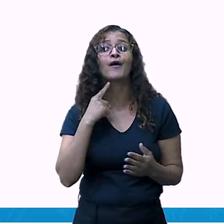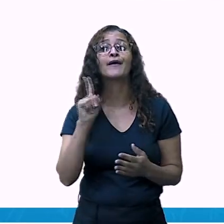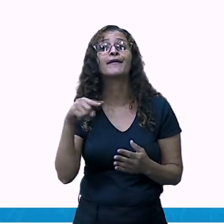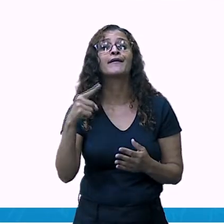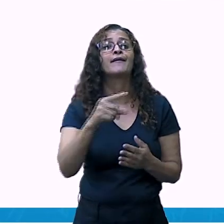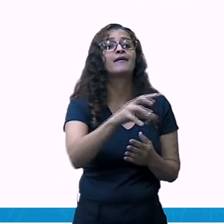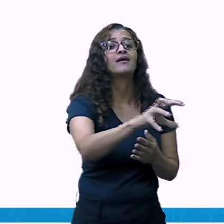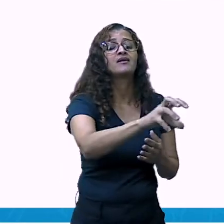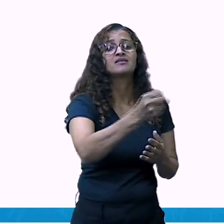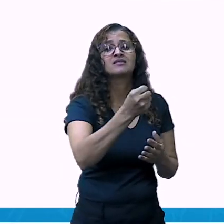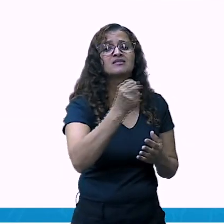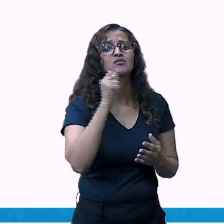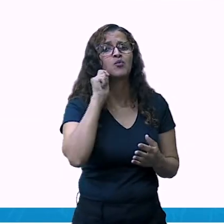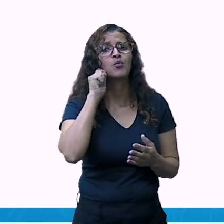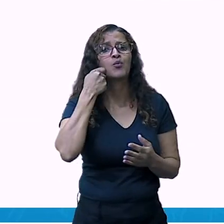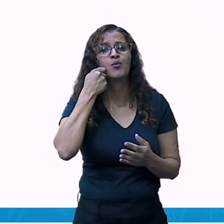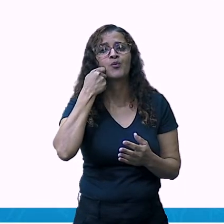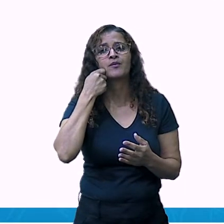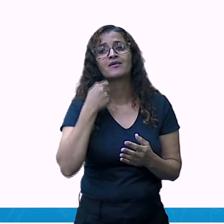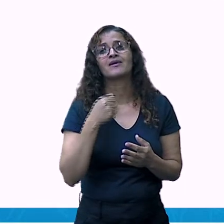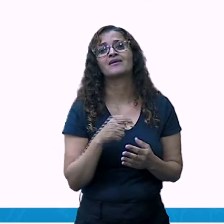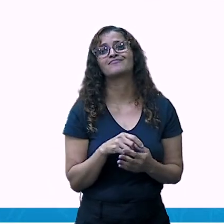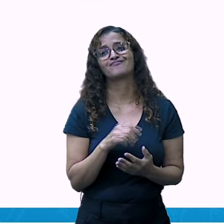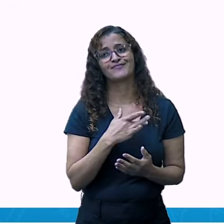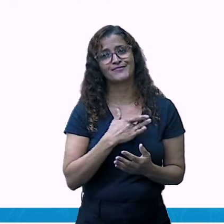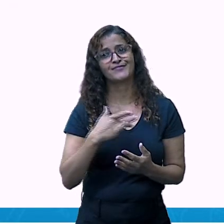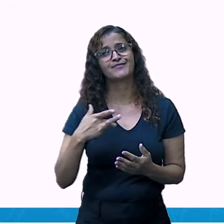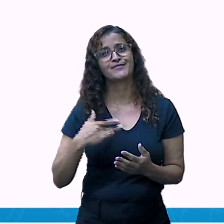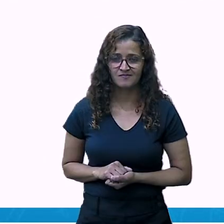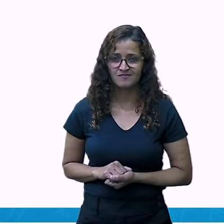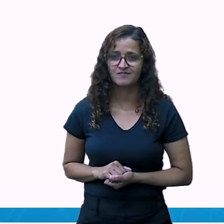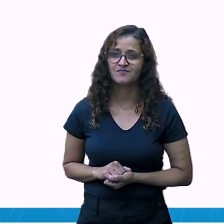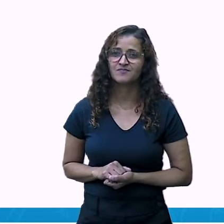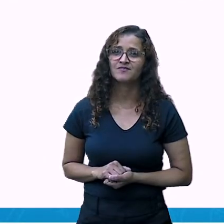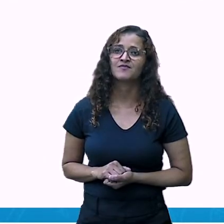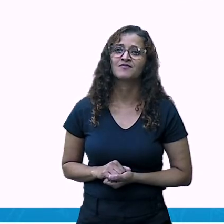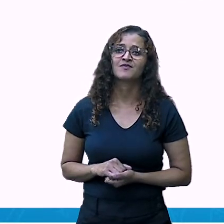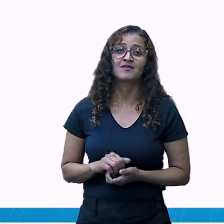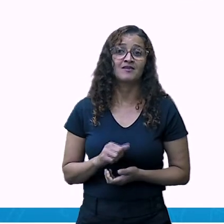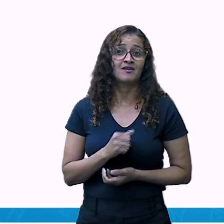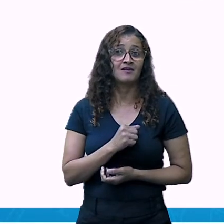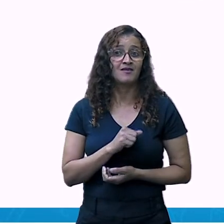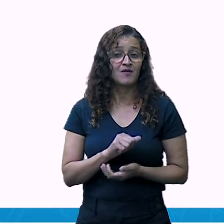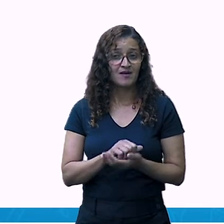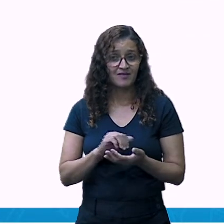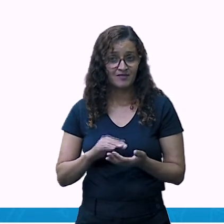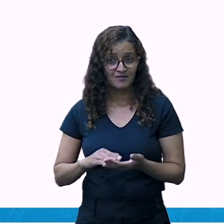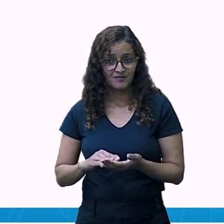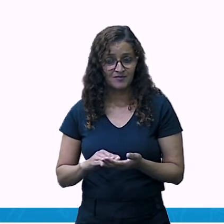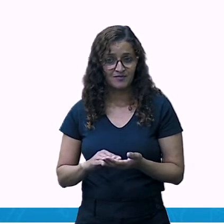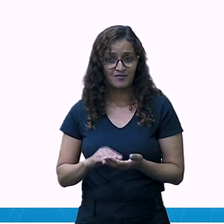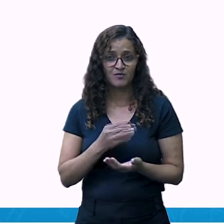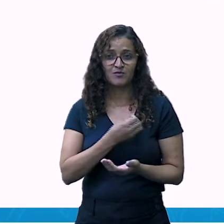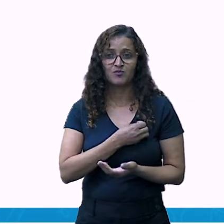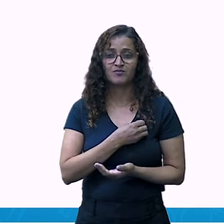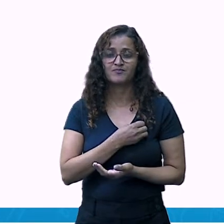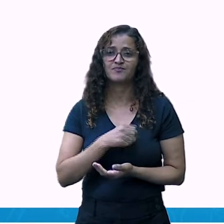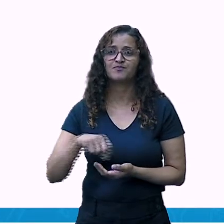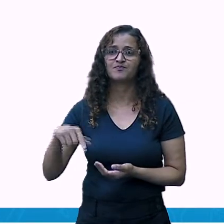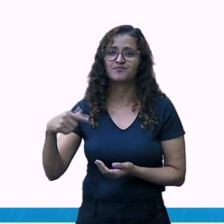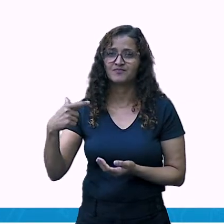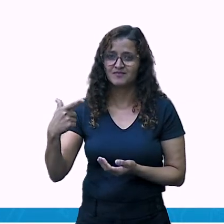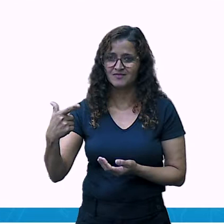sim vai ser prejudicial à sua saúde. Atividade de número 2.